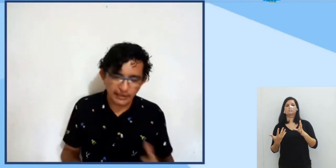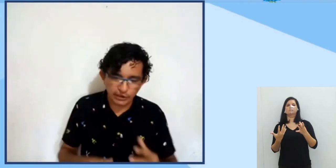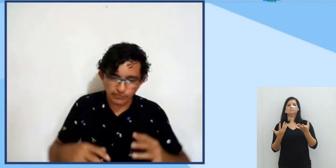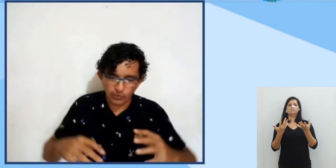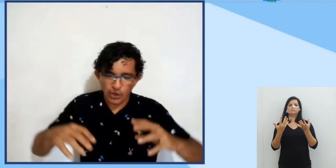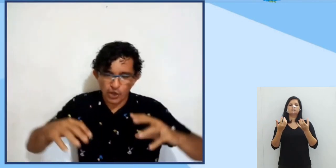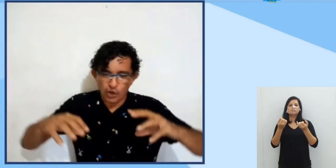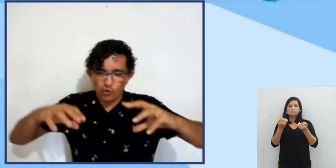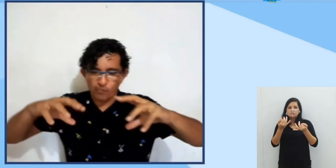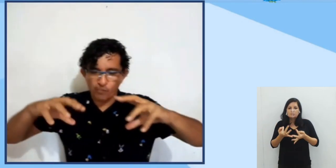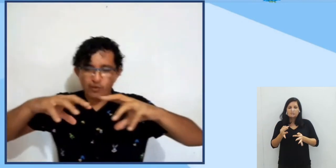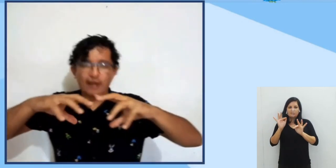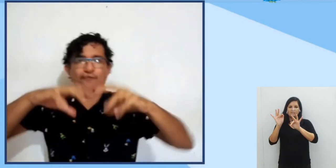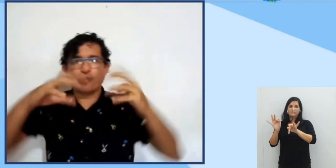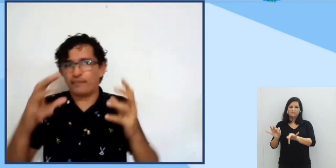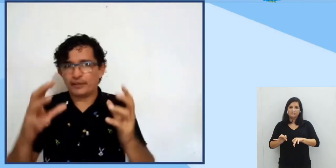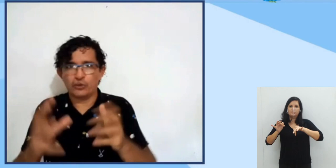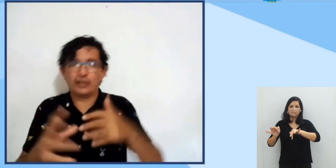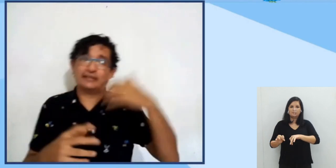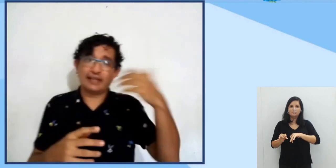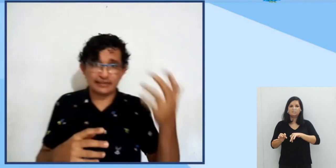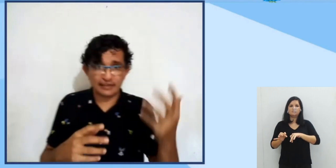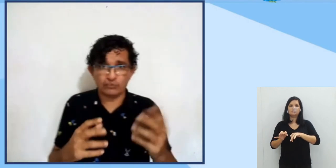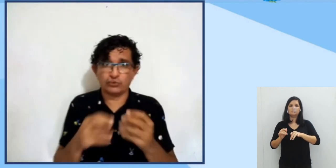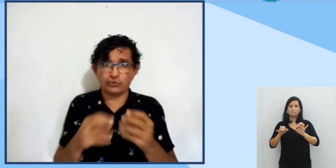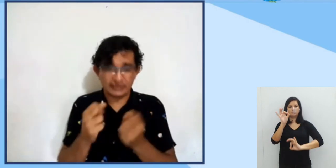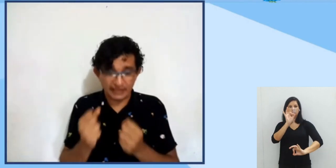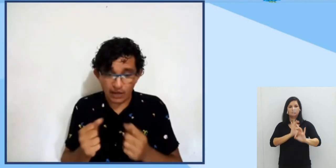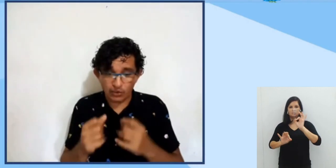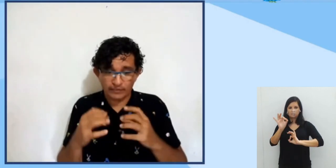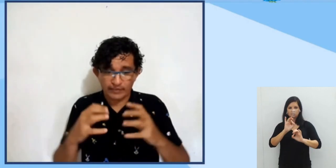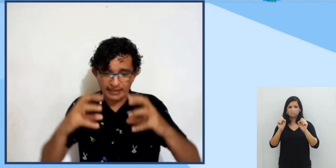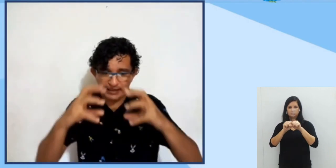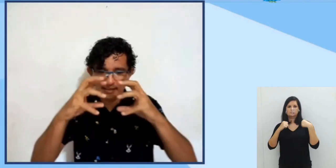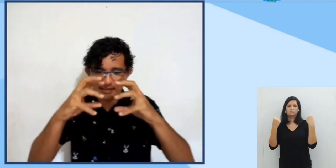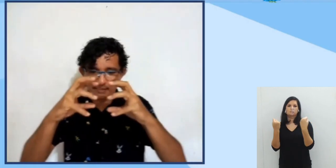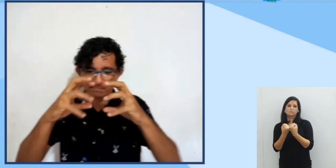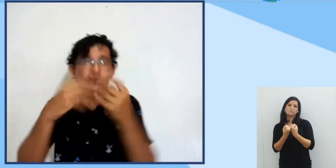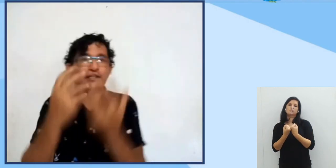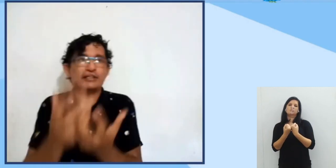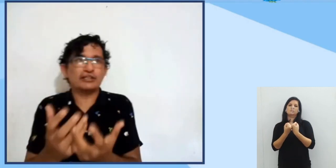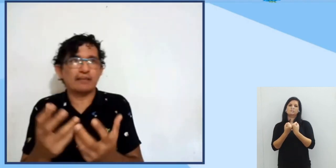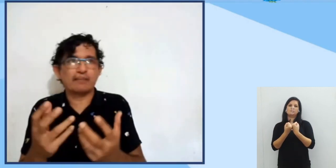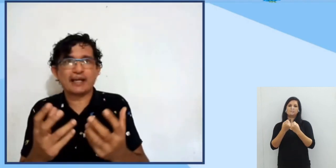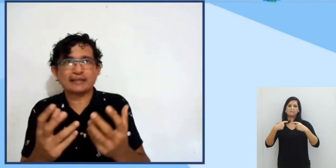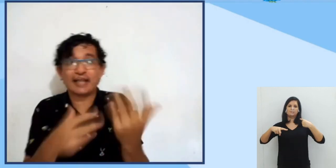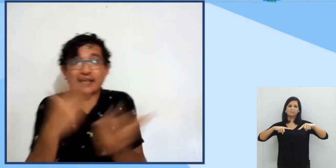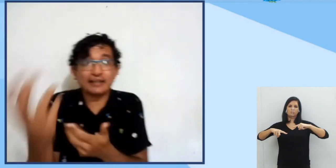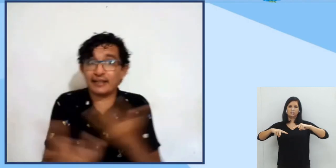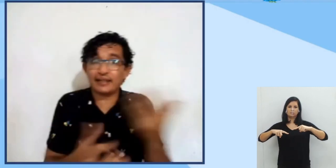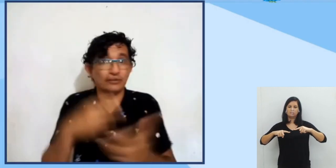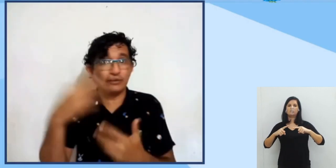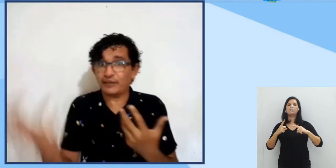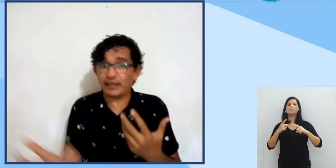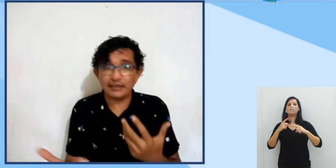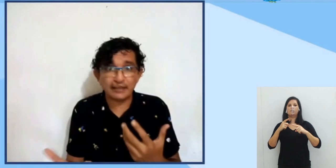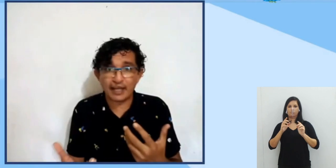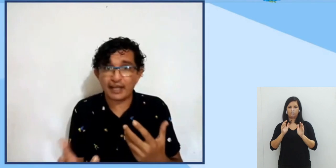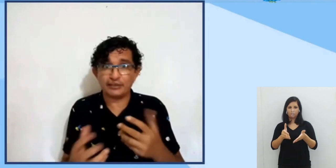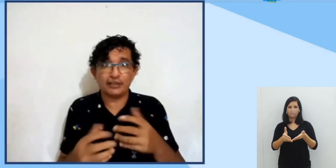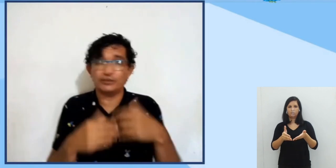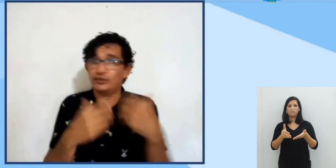o feudalismo como uma forma de organização social, né, e política baseada na relação